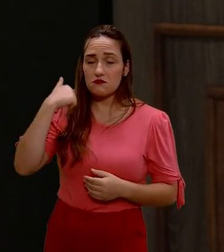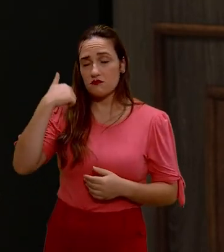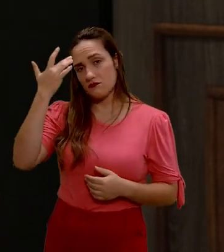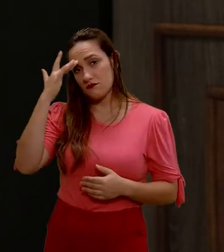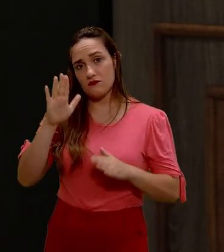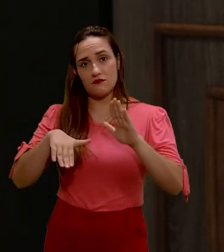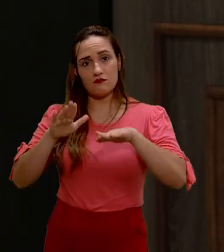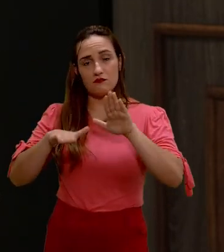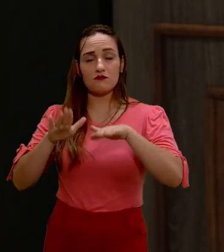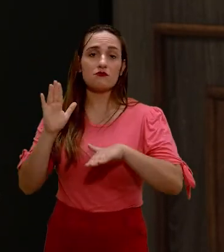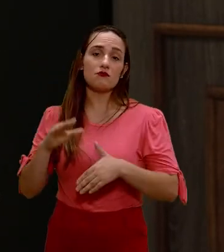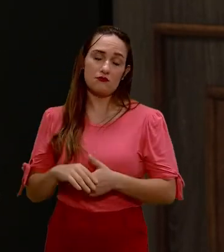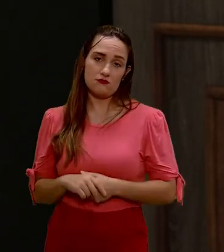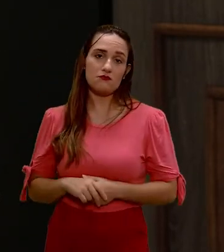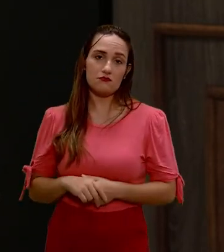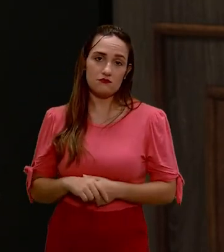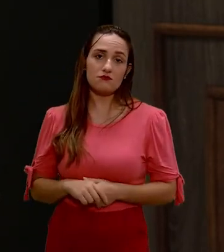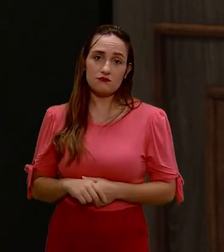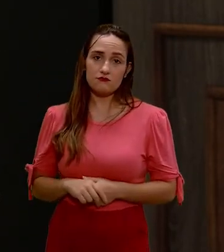vai, depende